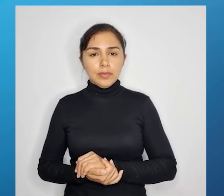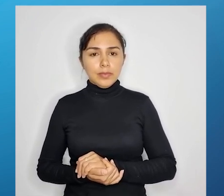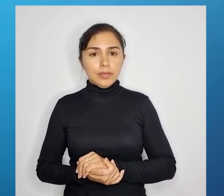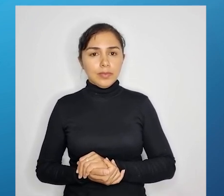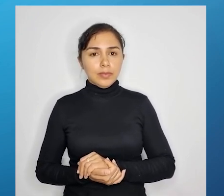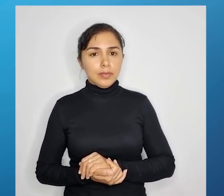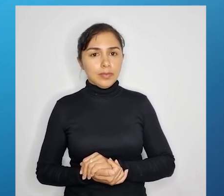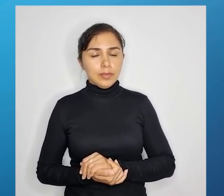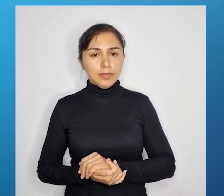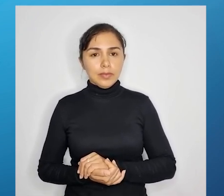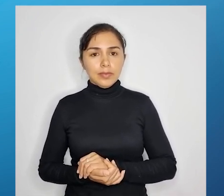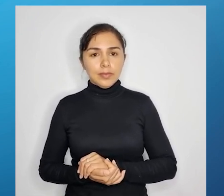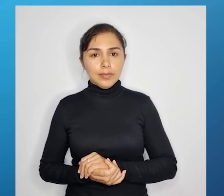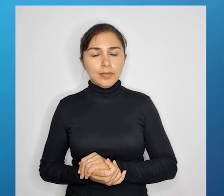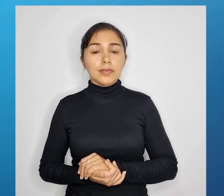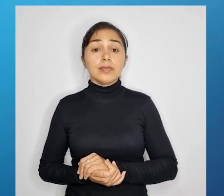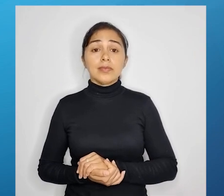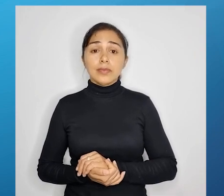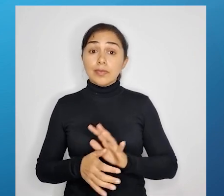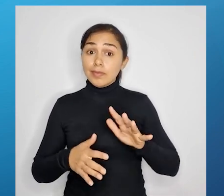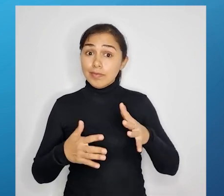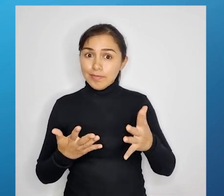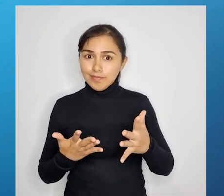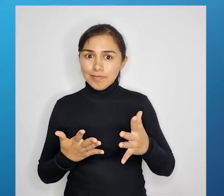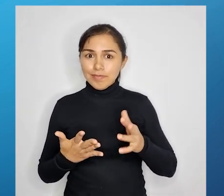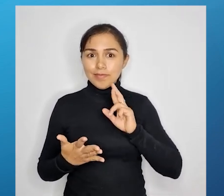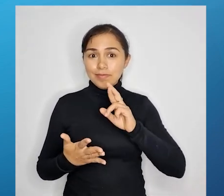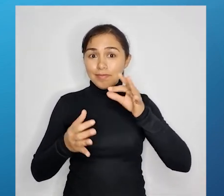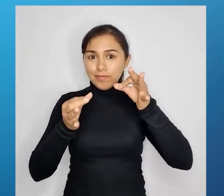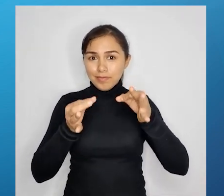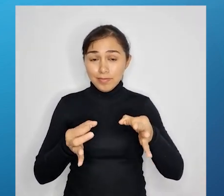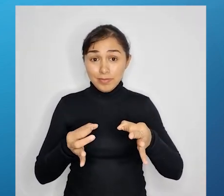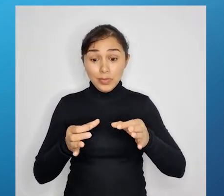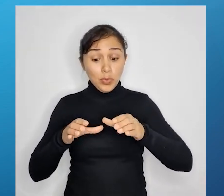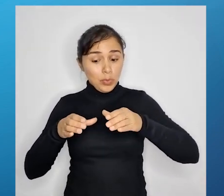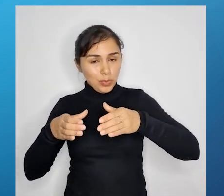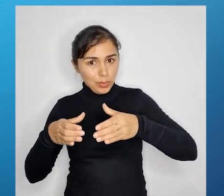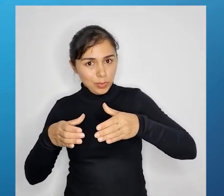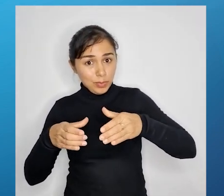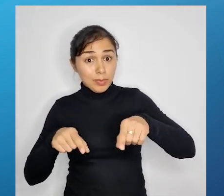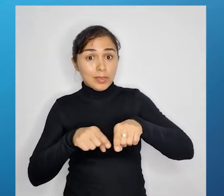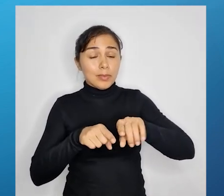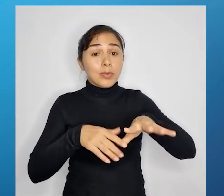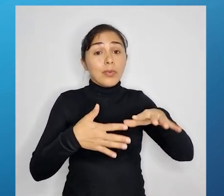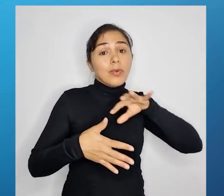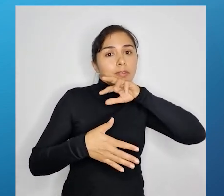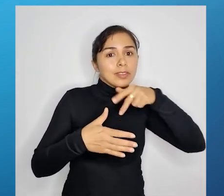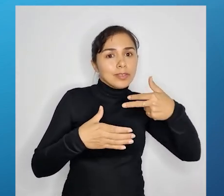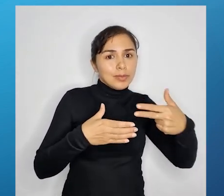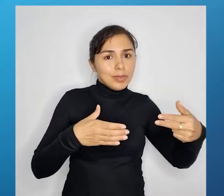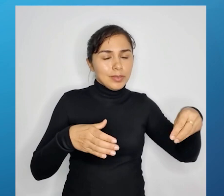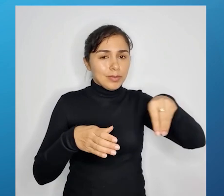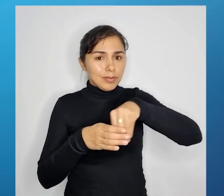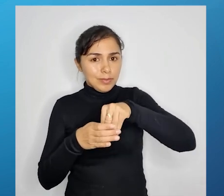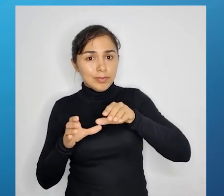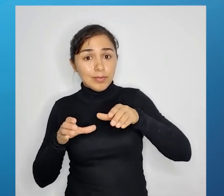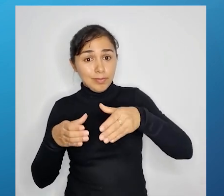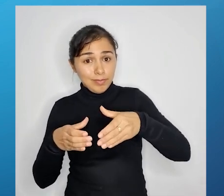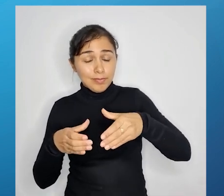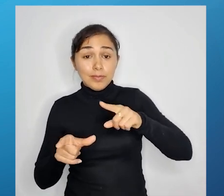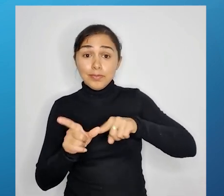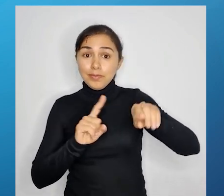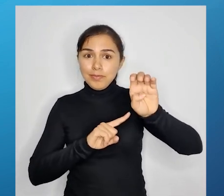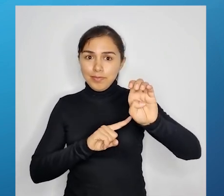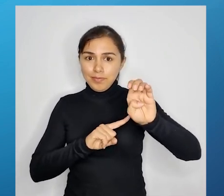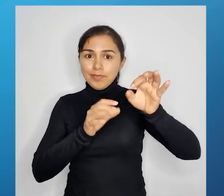bivalve, mariscos e mexilhões. Qual é a associação correta da classe e dos seus representantes? Letra E. Os bivalves